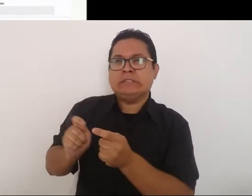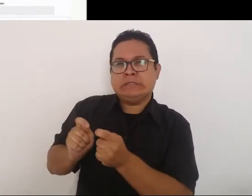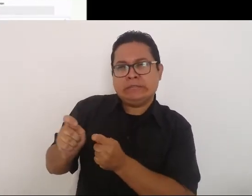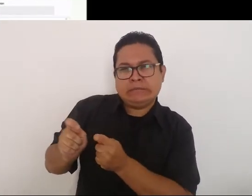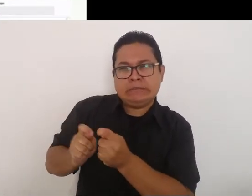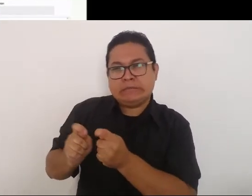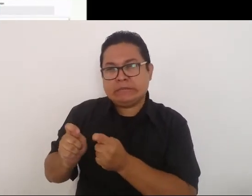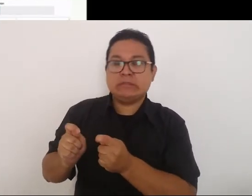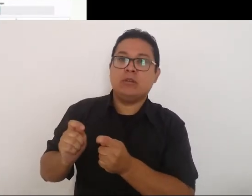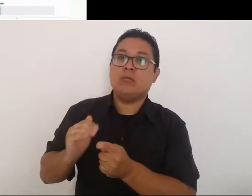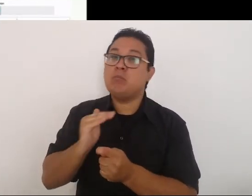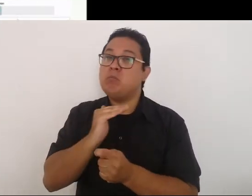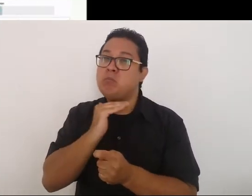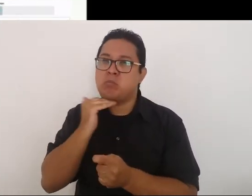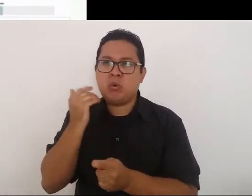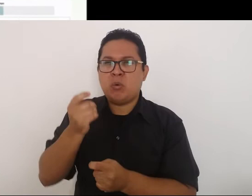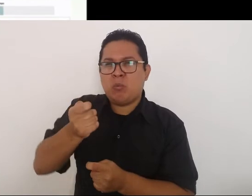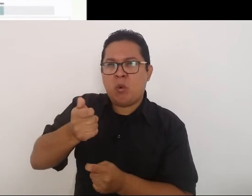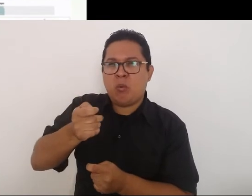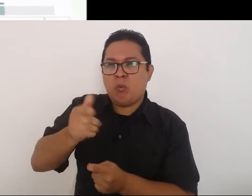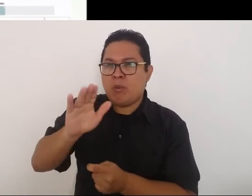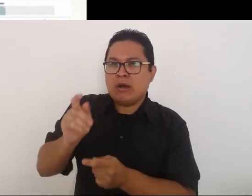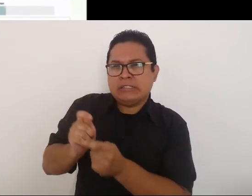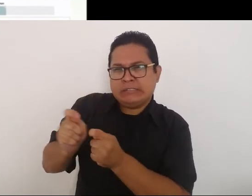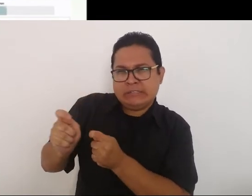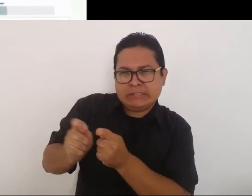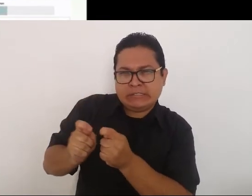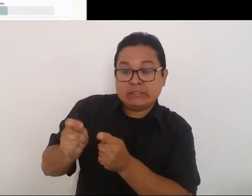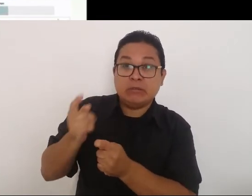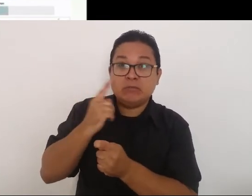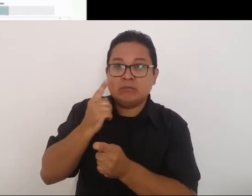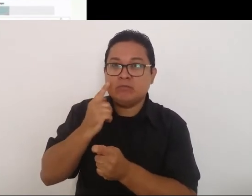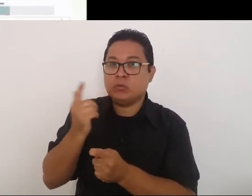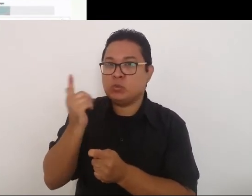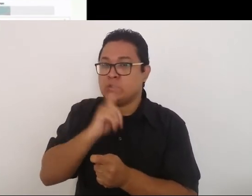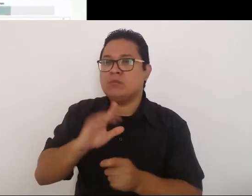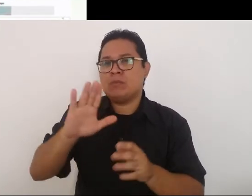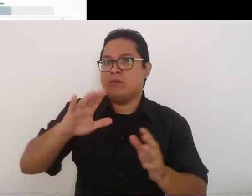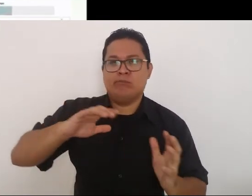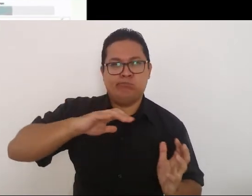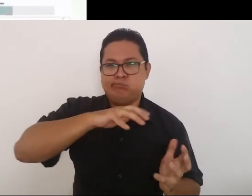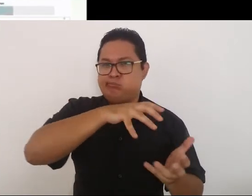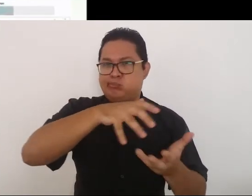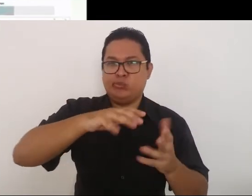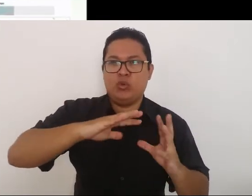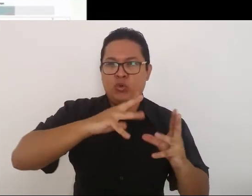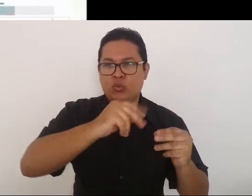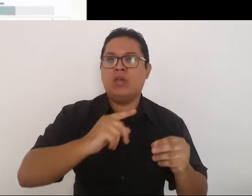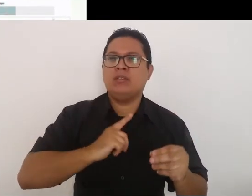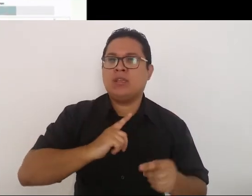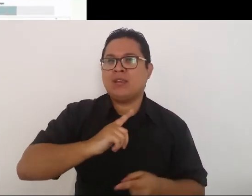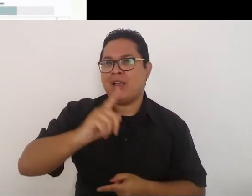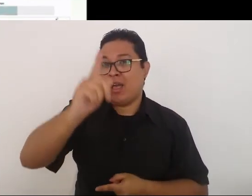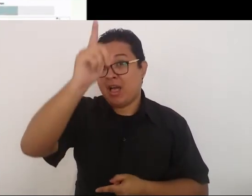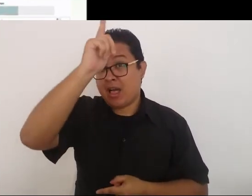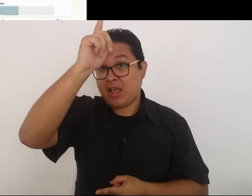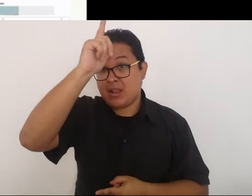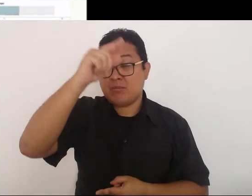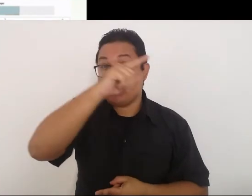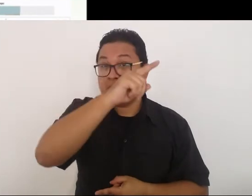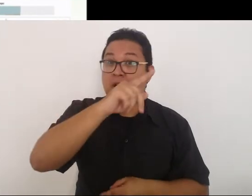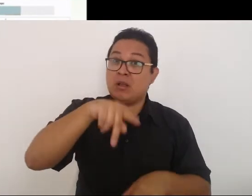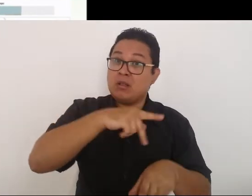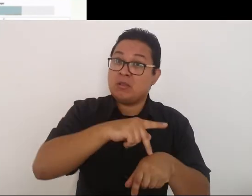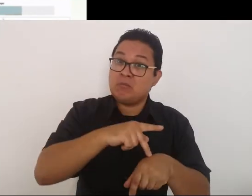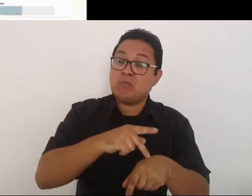conseguindo, sem tantos mortos. E o resto do mundo que está num problema gigante. A Alemanha parece que está